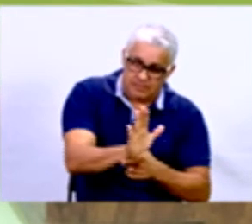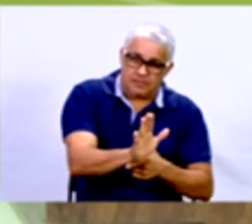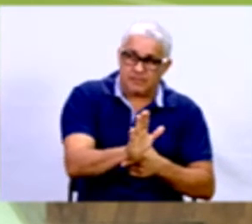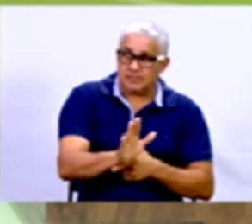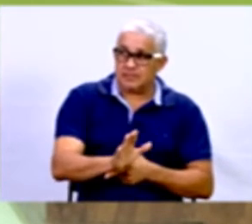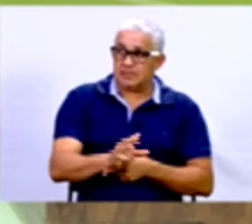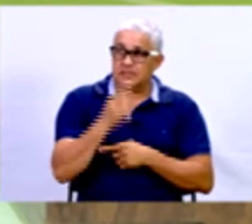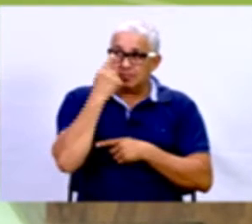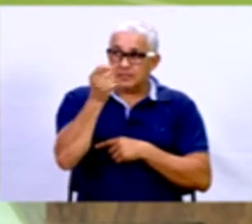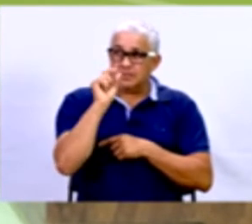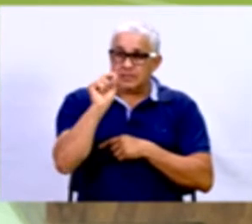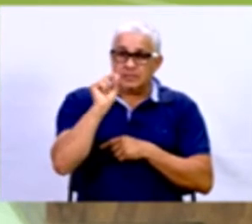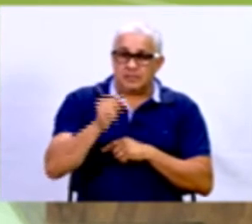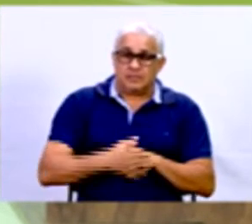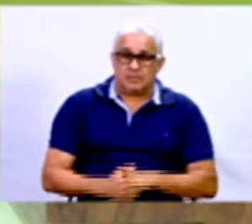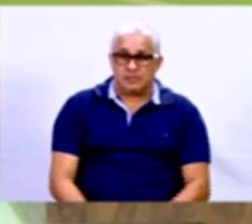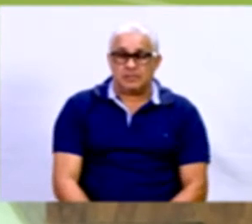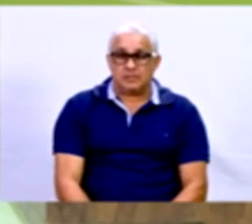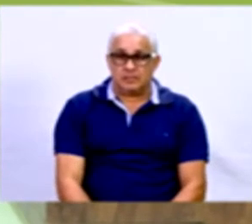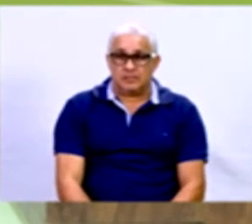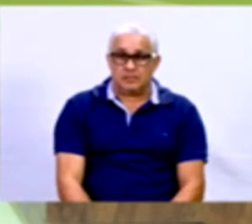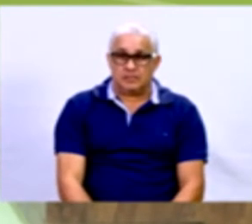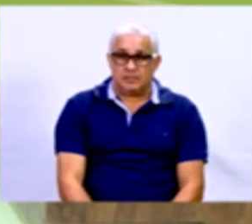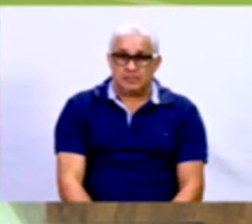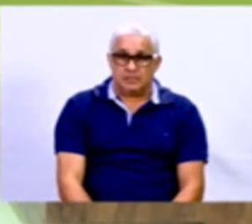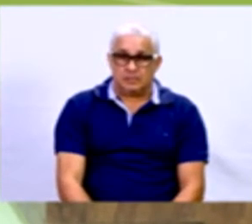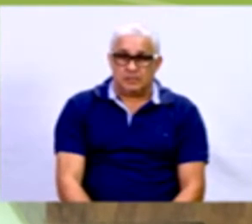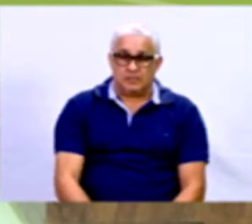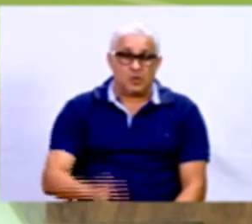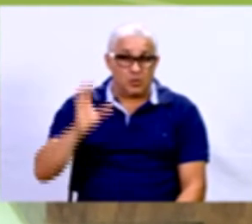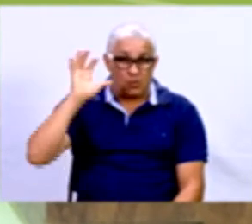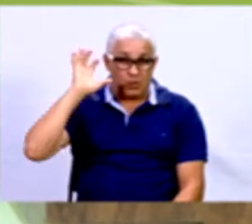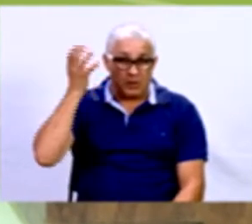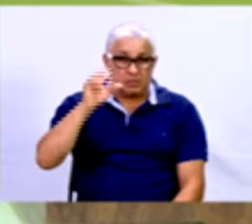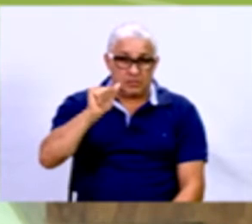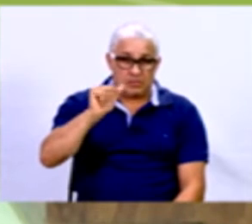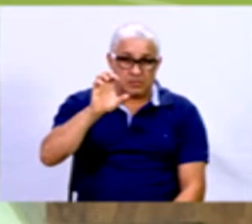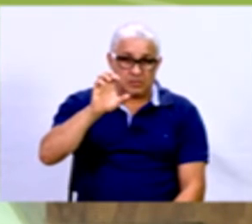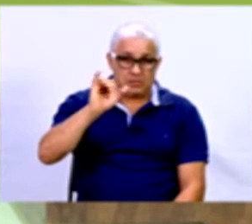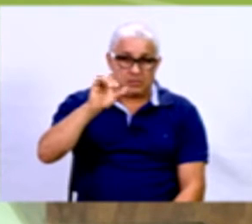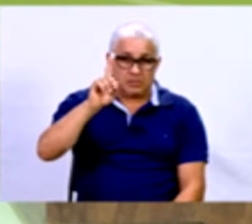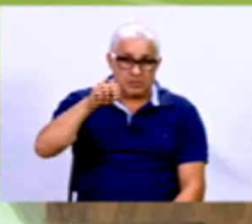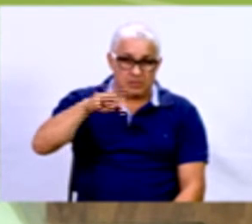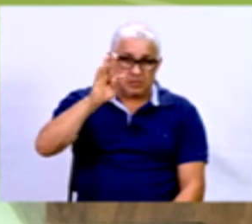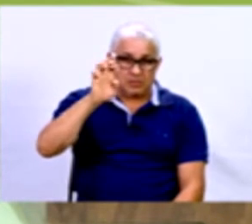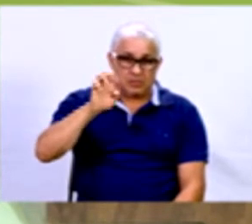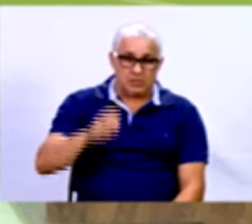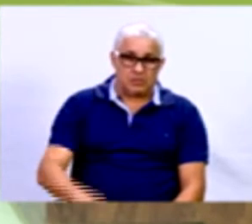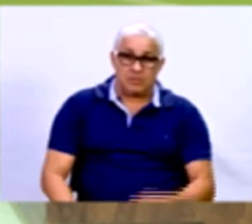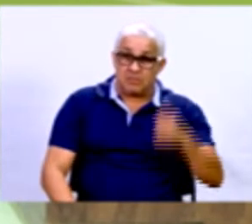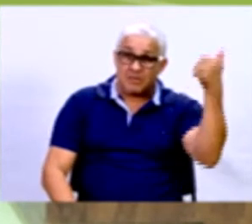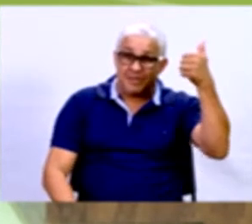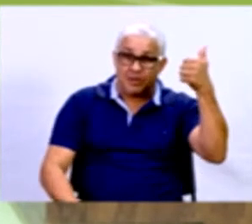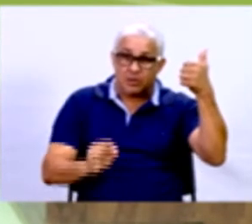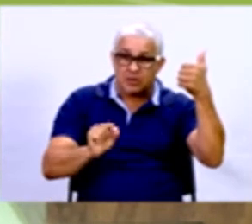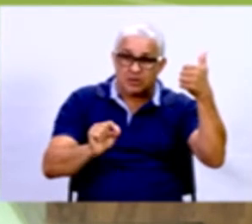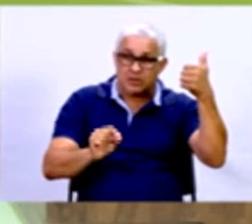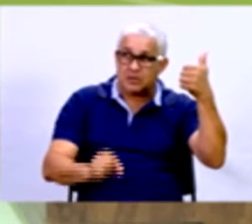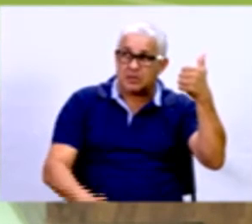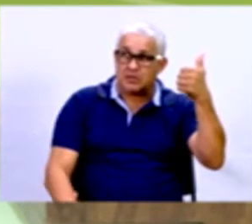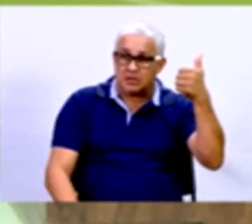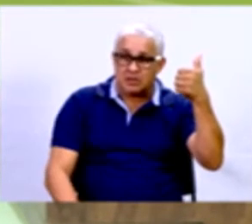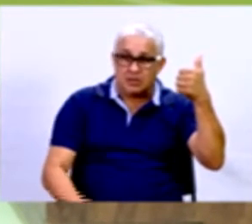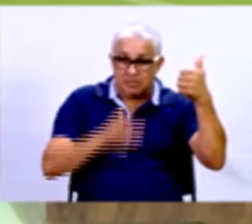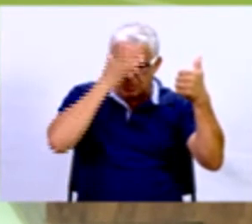É interessante ressaltar que quando ocorre um acidente, a primeira providência é sempre afastar a possibilidade de